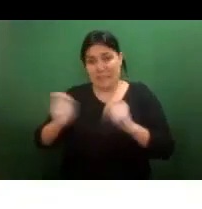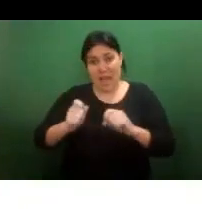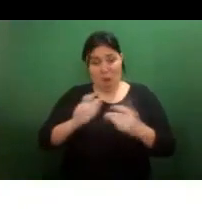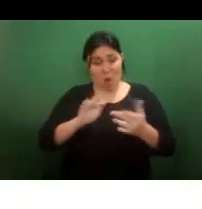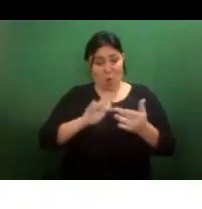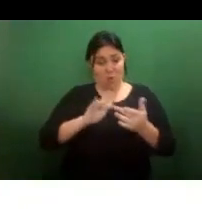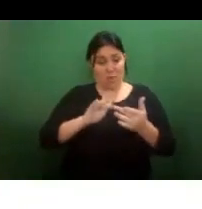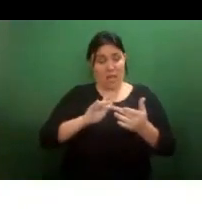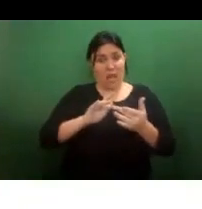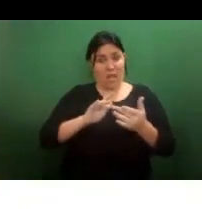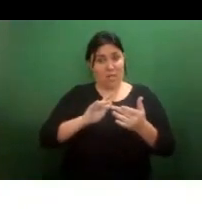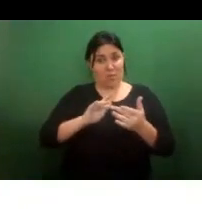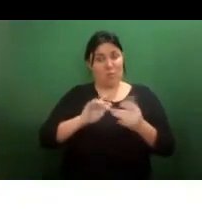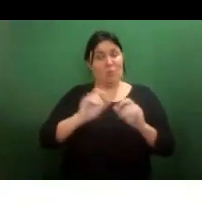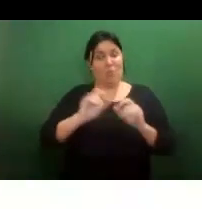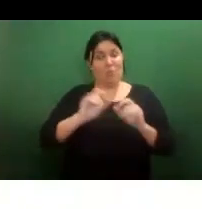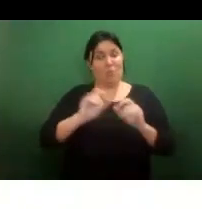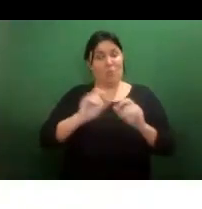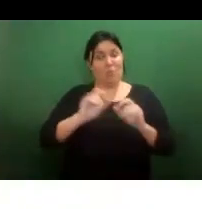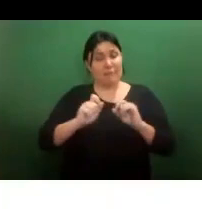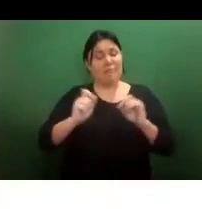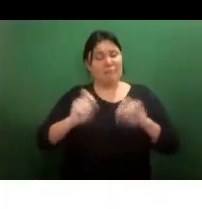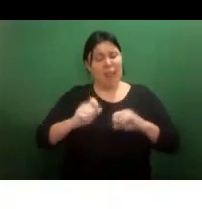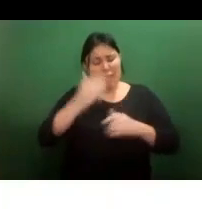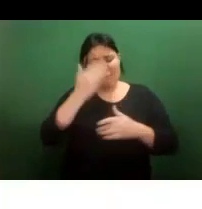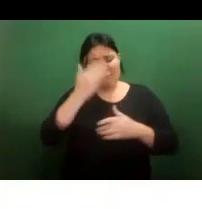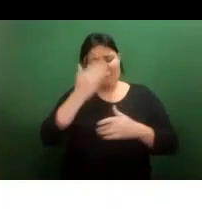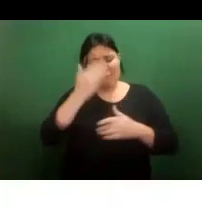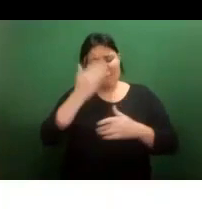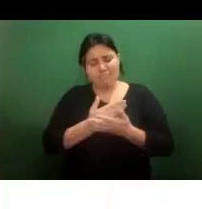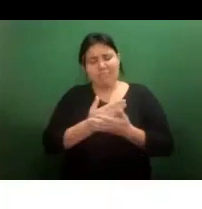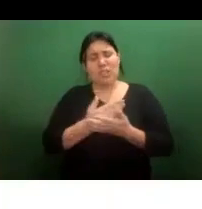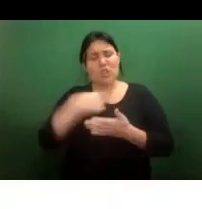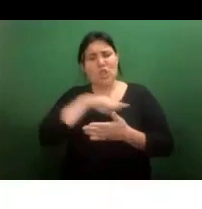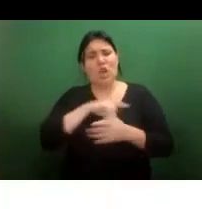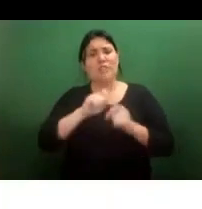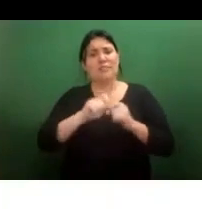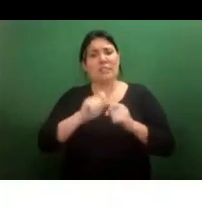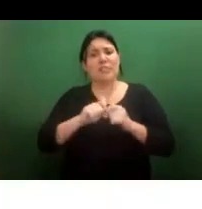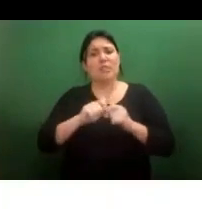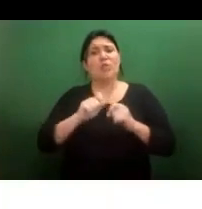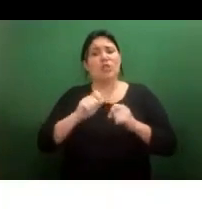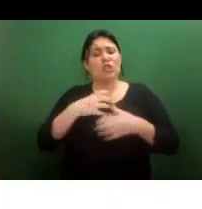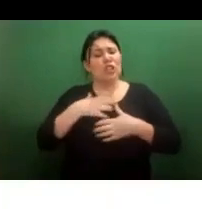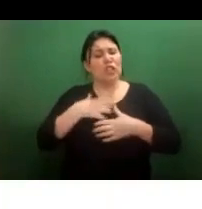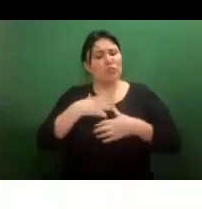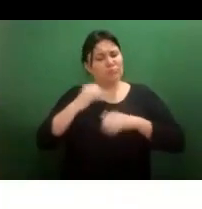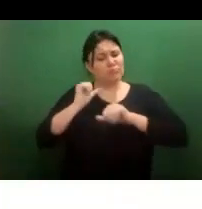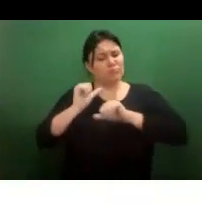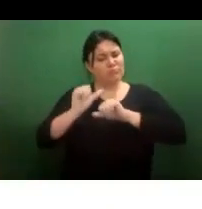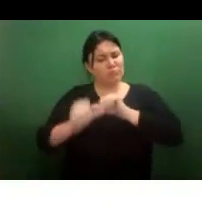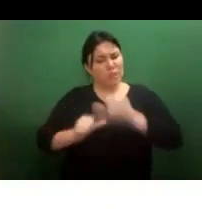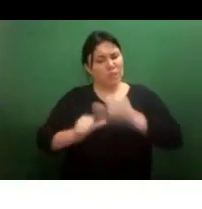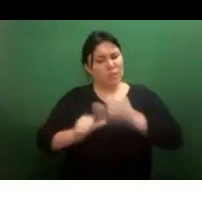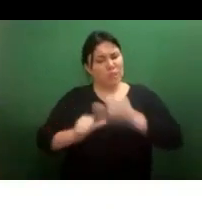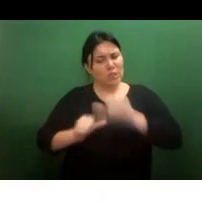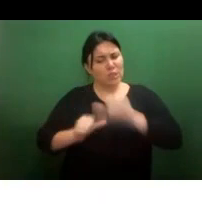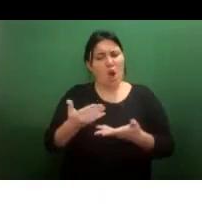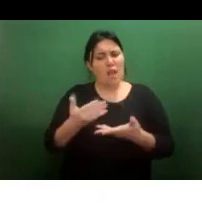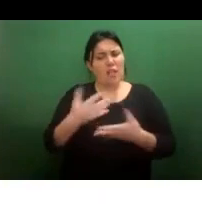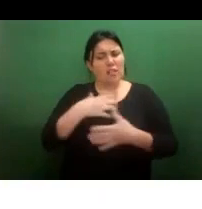eu acredito que nós podemos, sim, e devemos buscar novas formas de reinventar. Este seminário é a